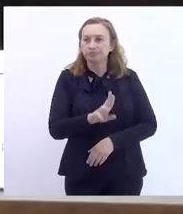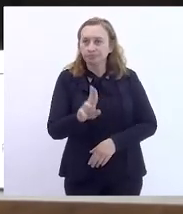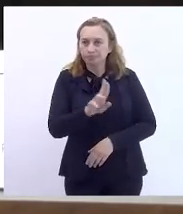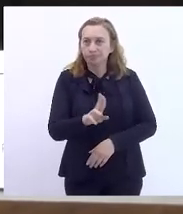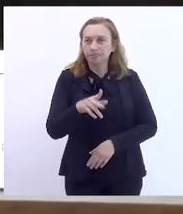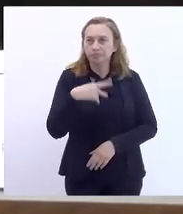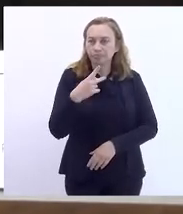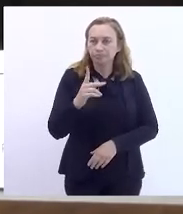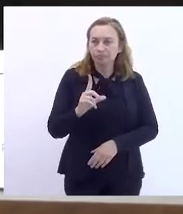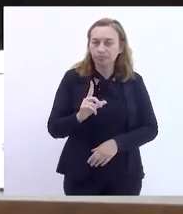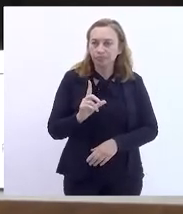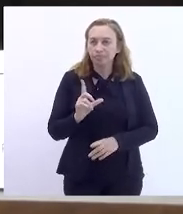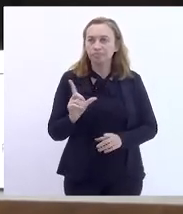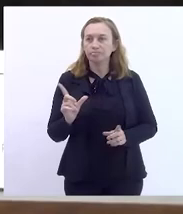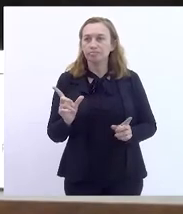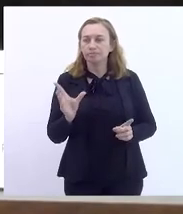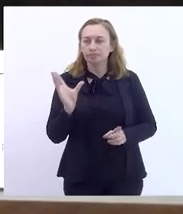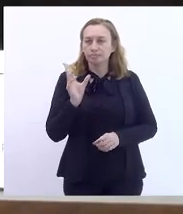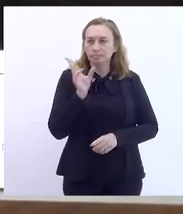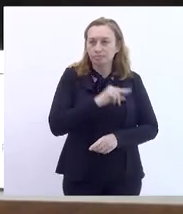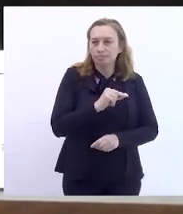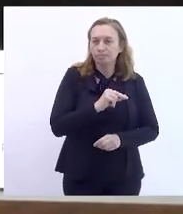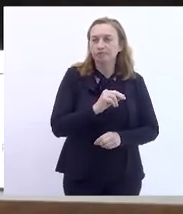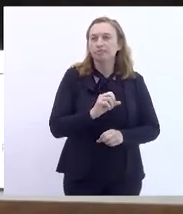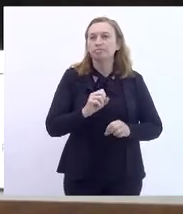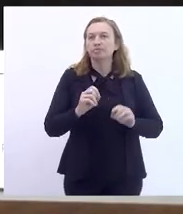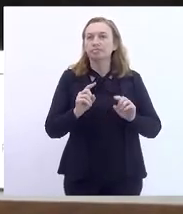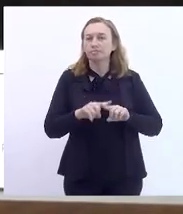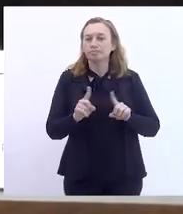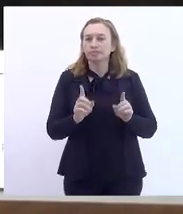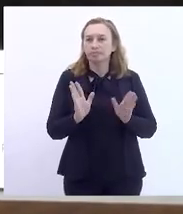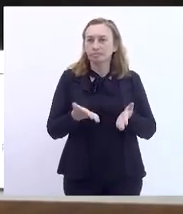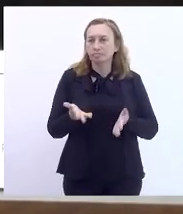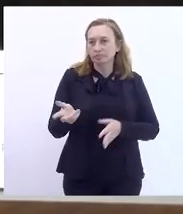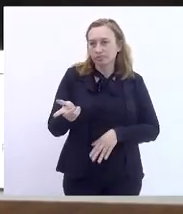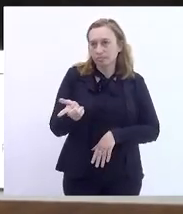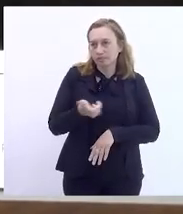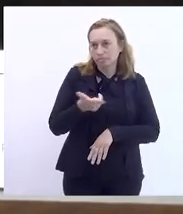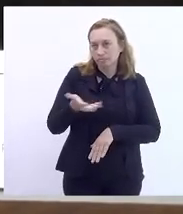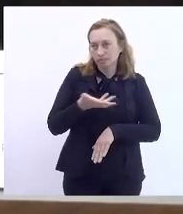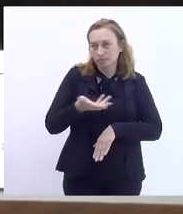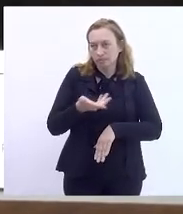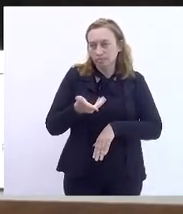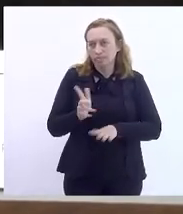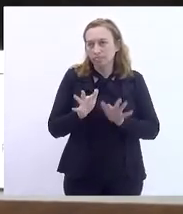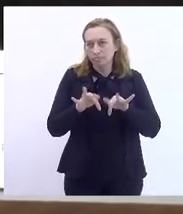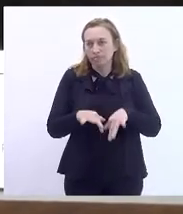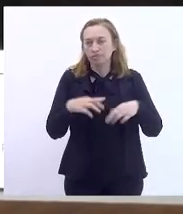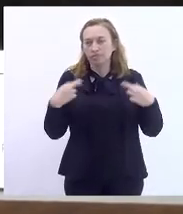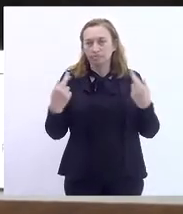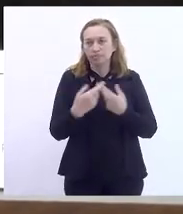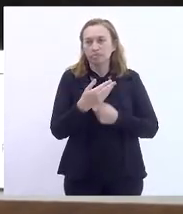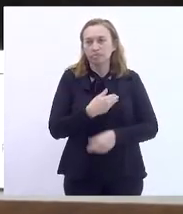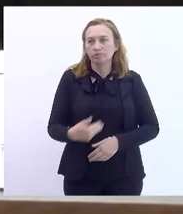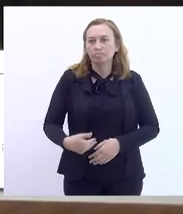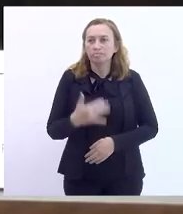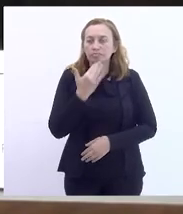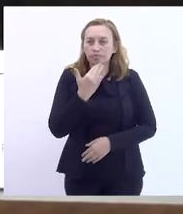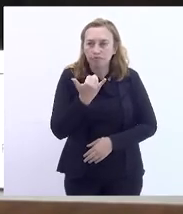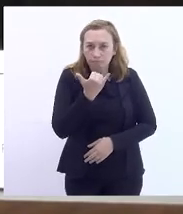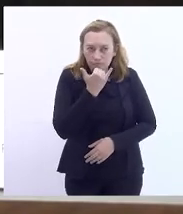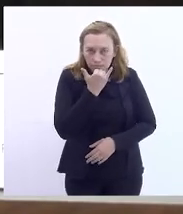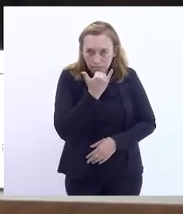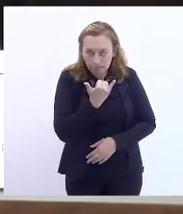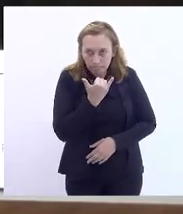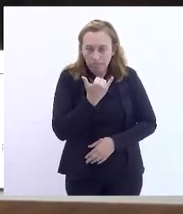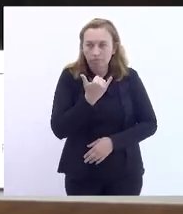uso da palavra bem qualificado mas agora a gente vai ter que dar essa corrida para conseguir fechar audiência pública Então já peço desculpa